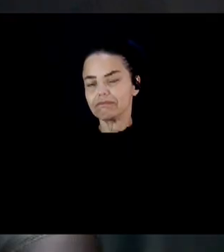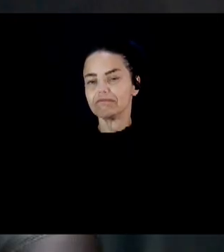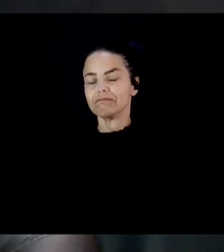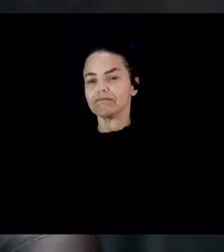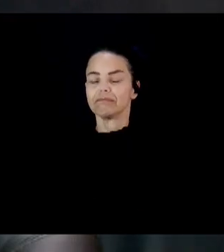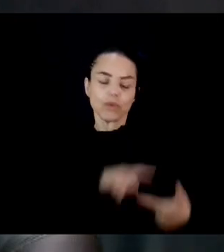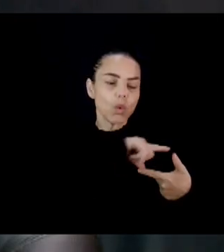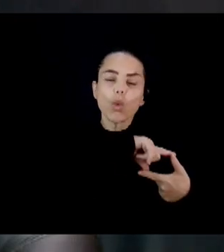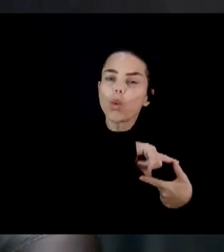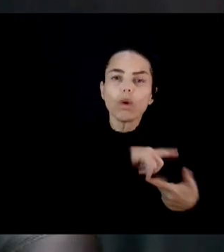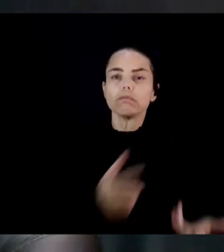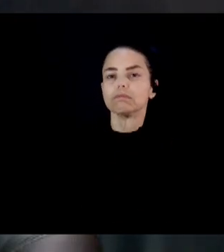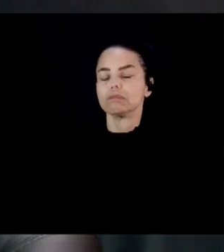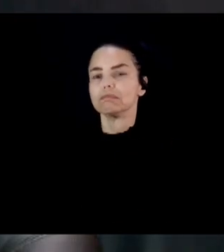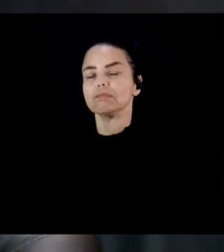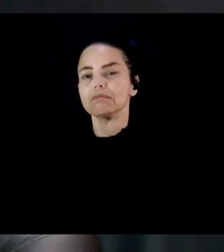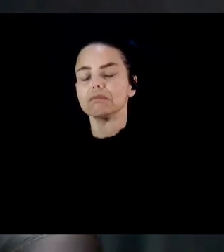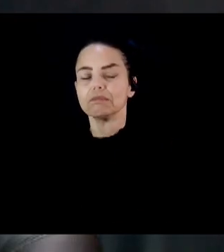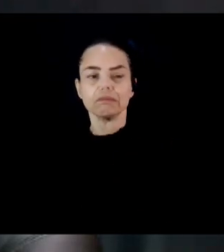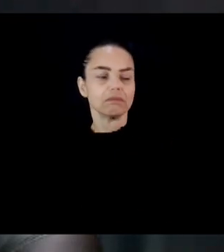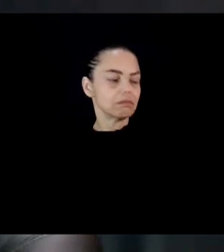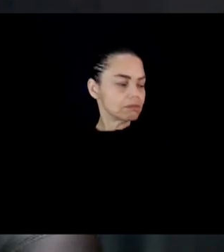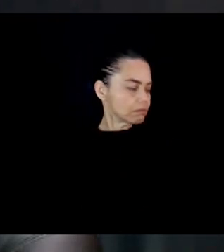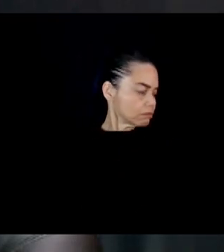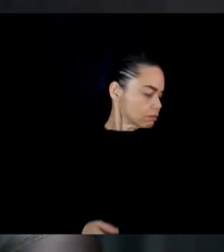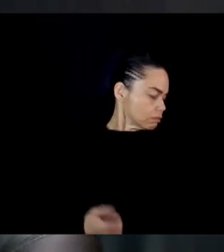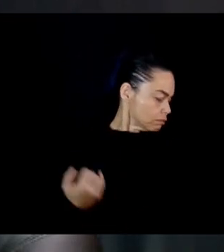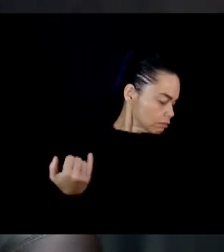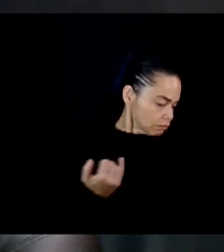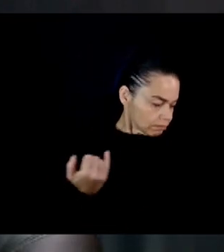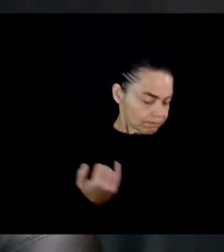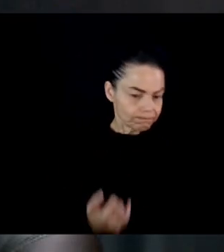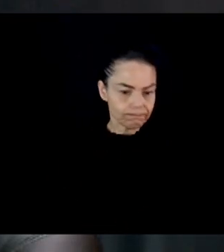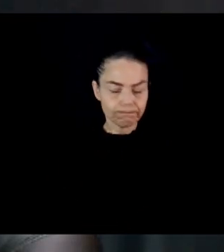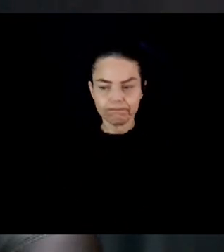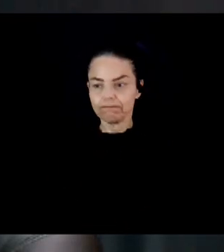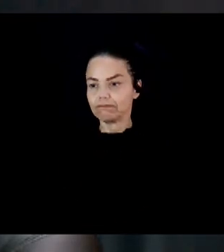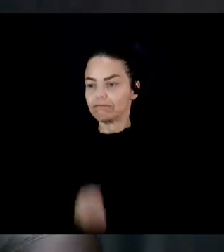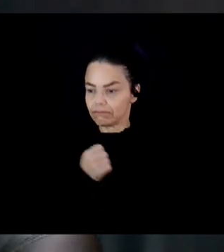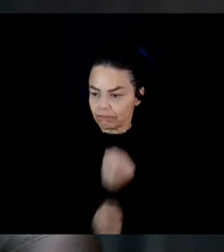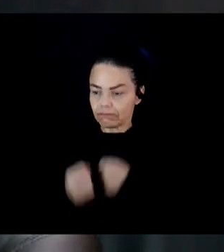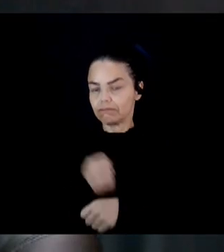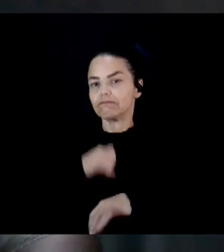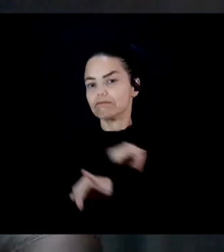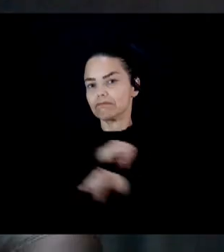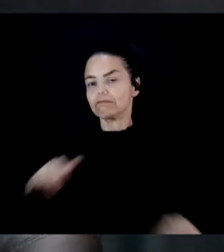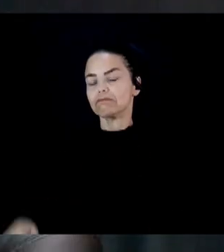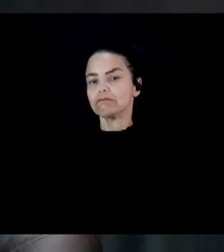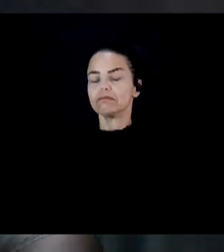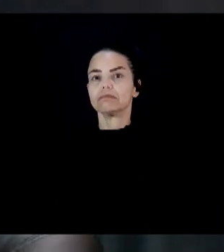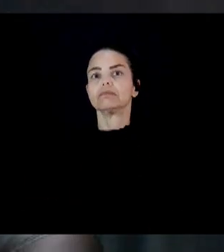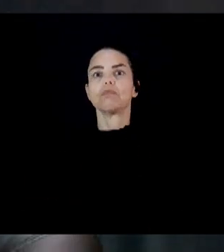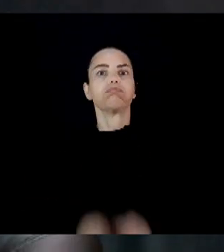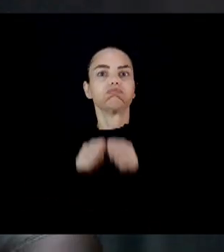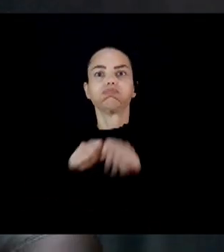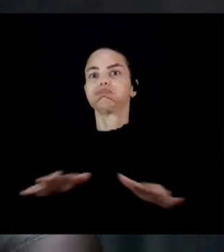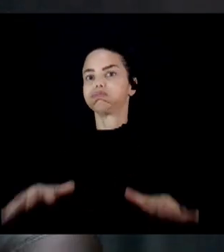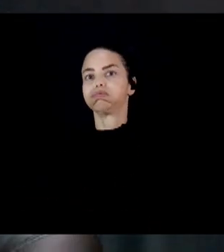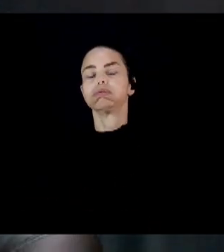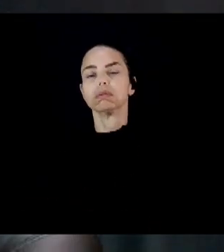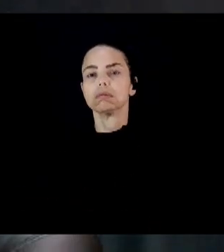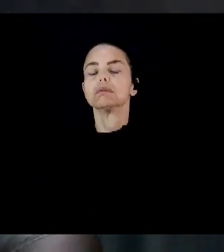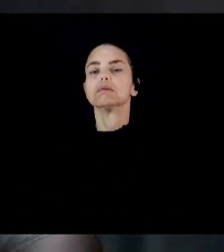um fator muito importante, assim, se não me engano, no ano passado foi declarada epidemia, né, essa questão